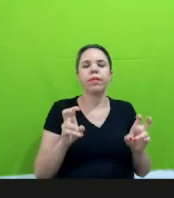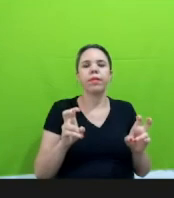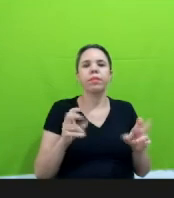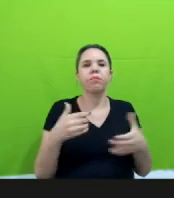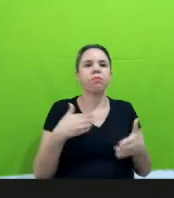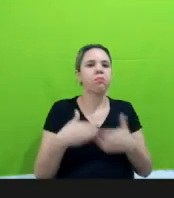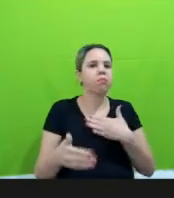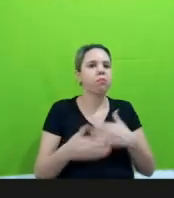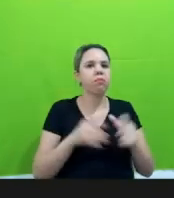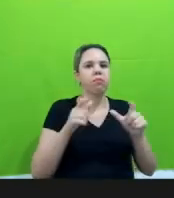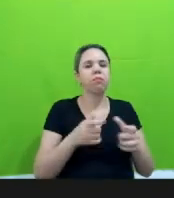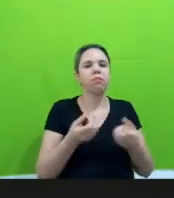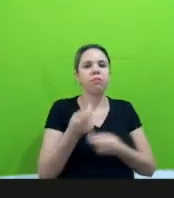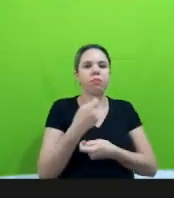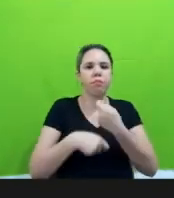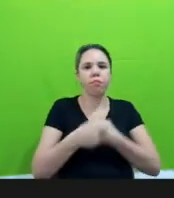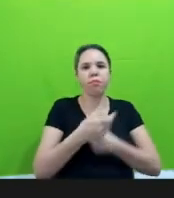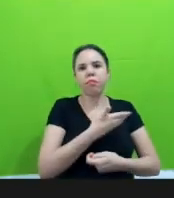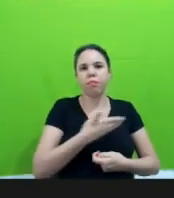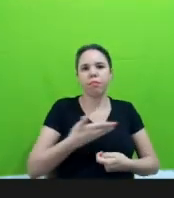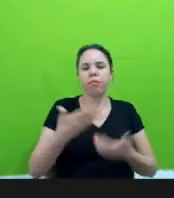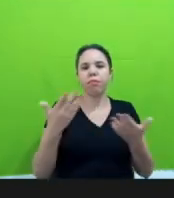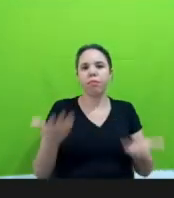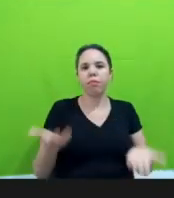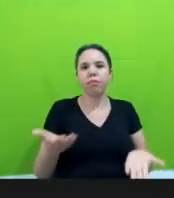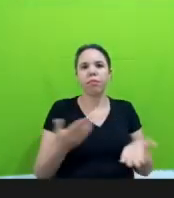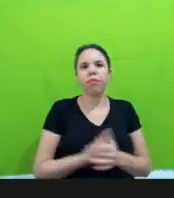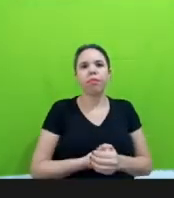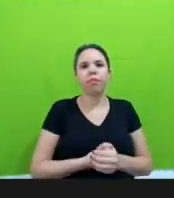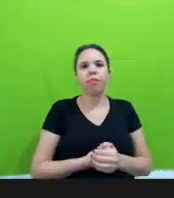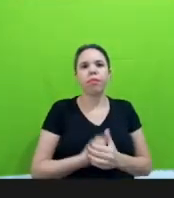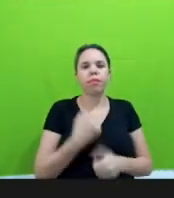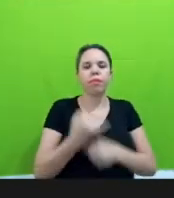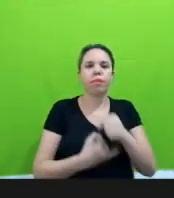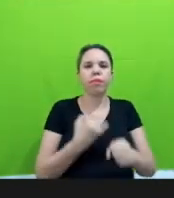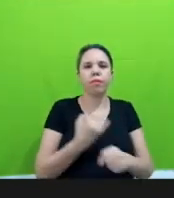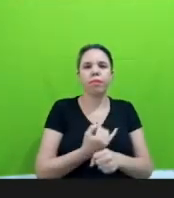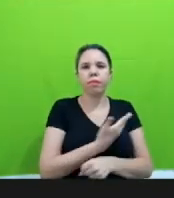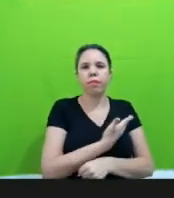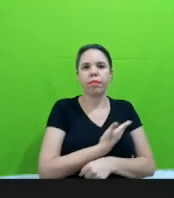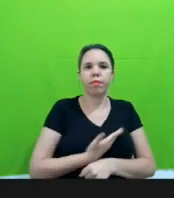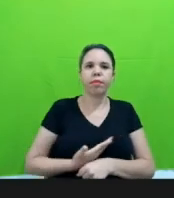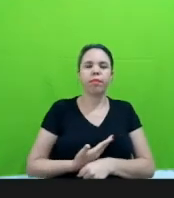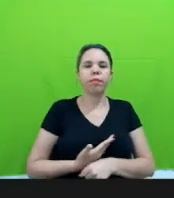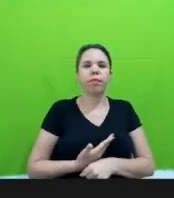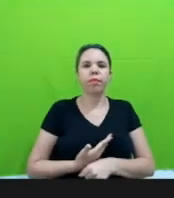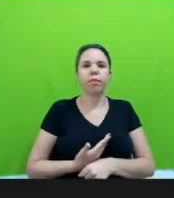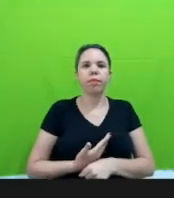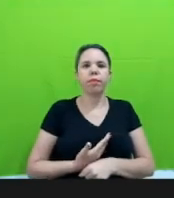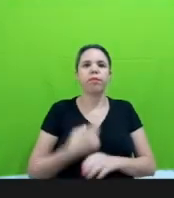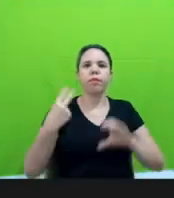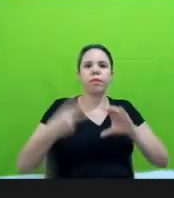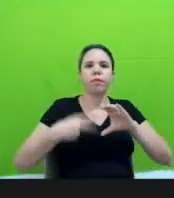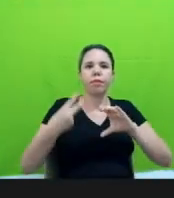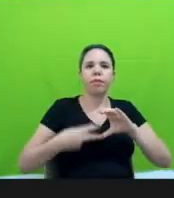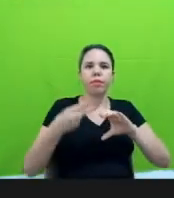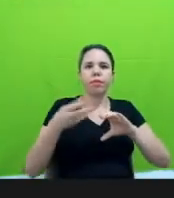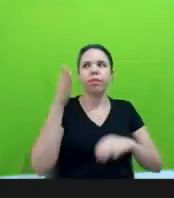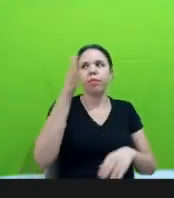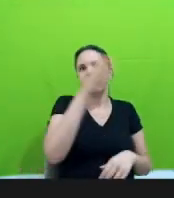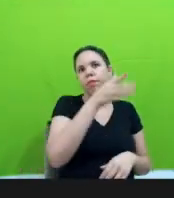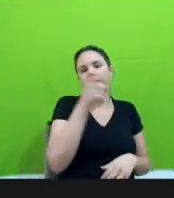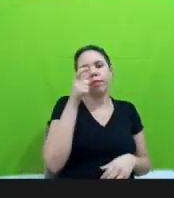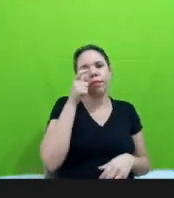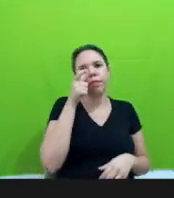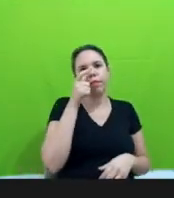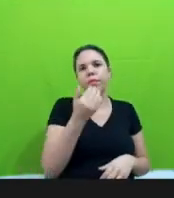assunto da administração pública, peça. Entra lá no site da Prefeitura, entra lá no site da Câmara Municipal, da Assembleia Legislativa, faça o